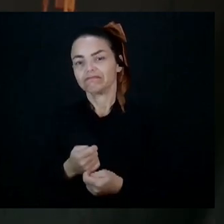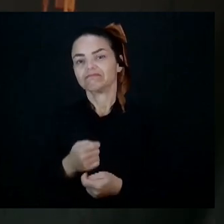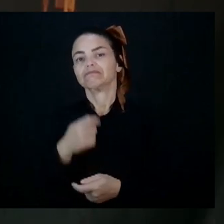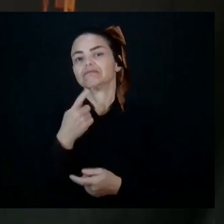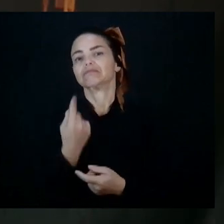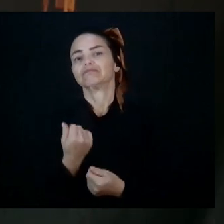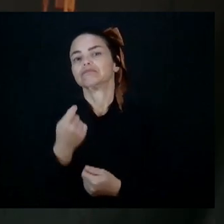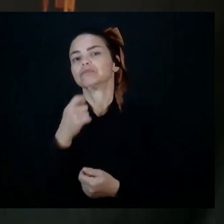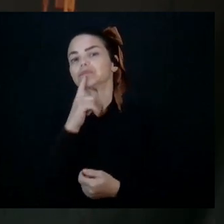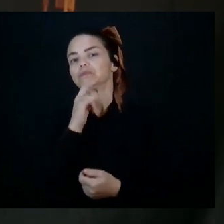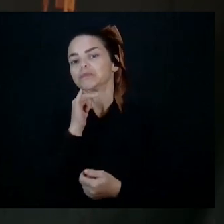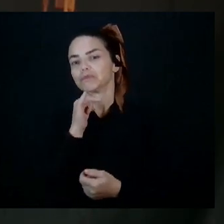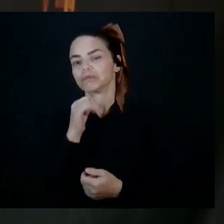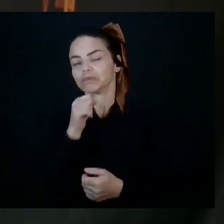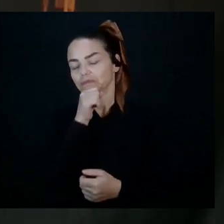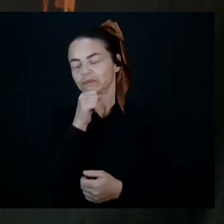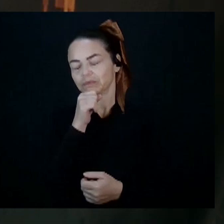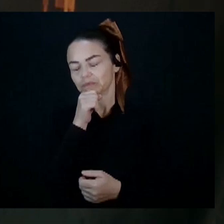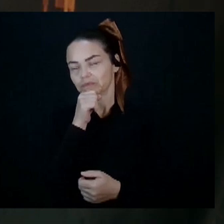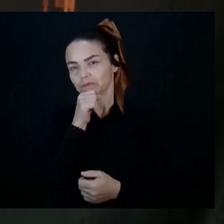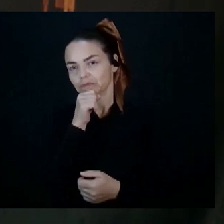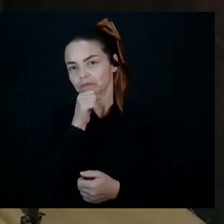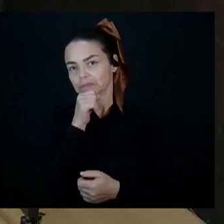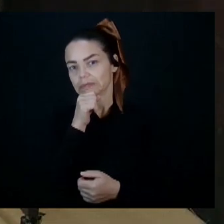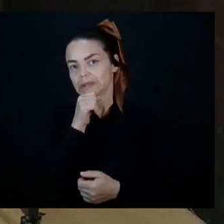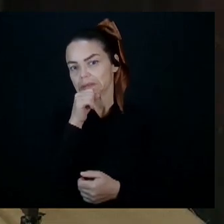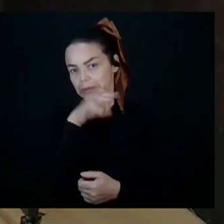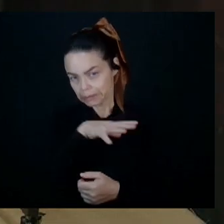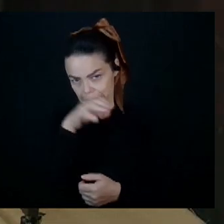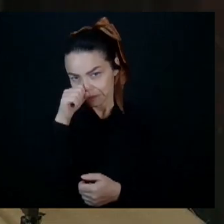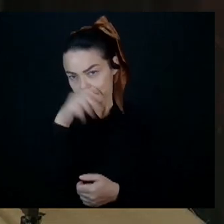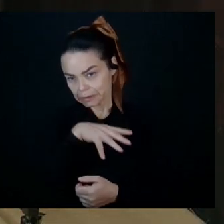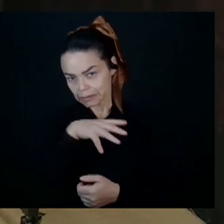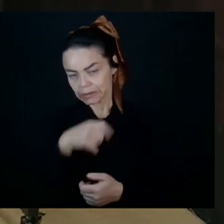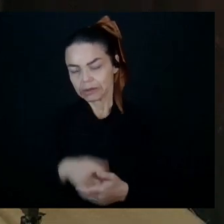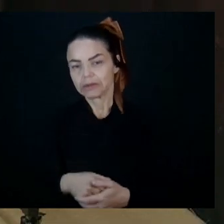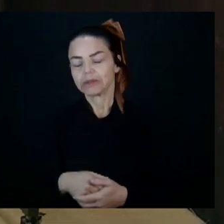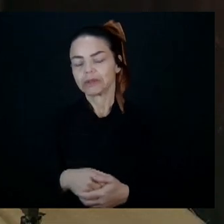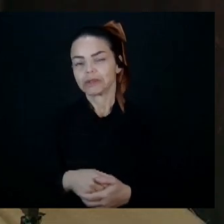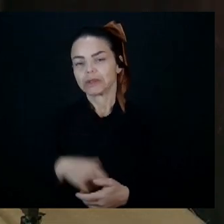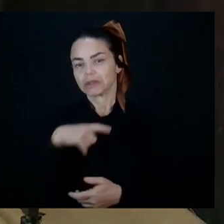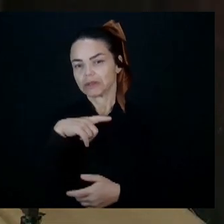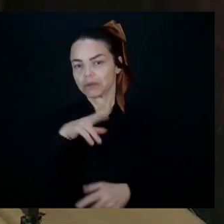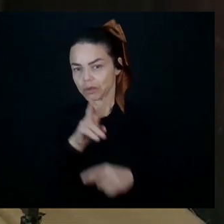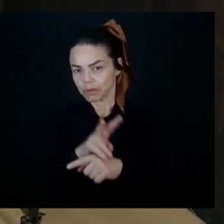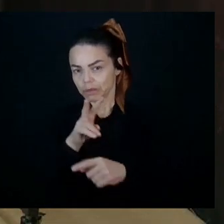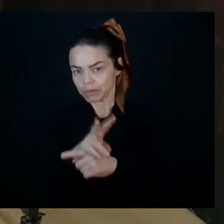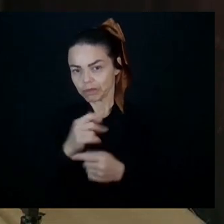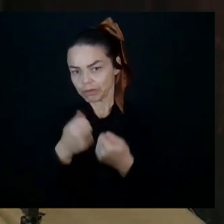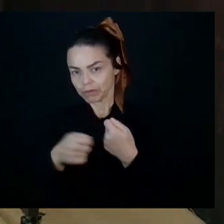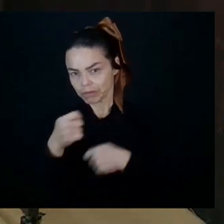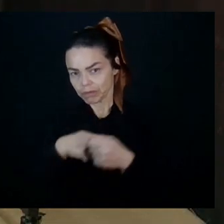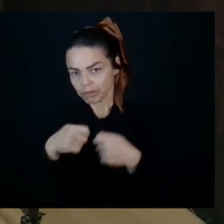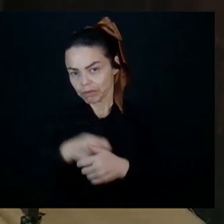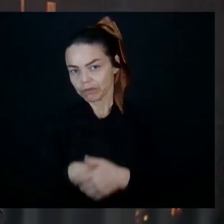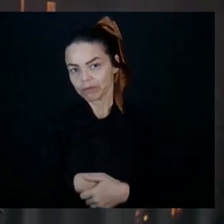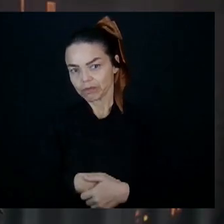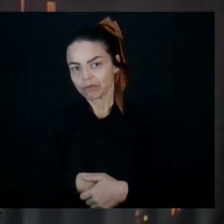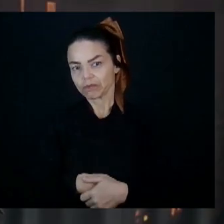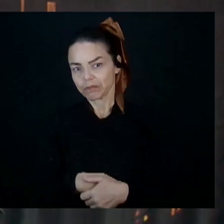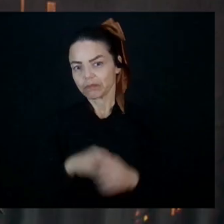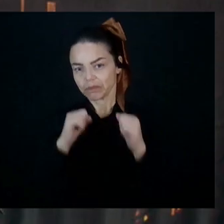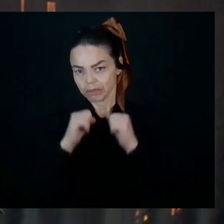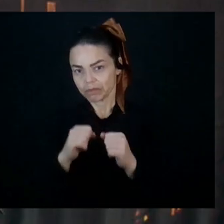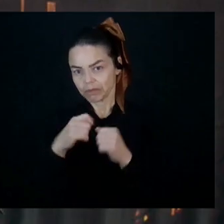cuidado financeiro vira abuso, será que existe cuidado financeiro? Olha, eu acho até que pode